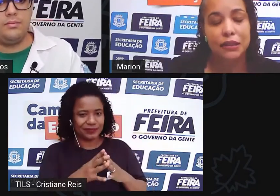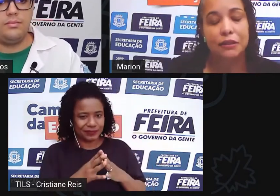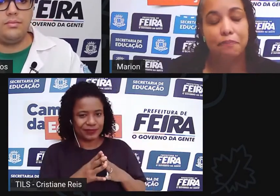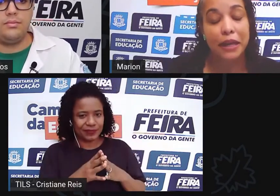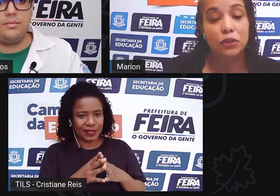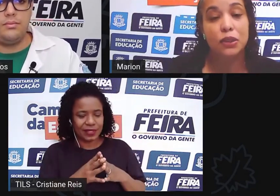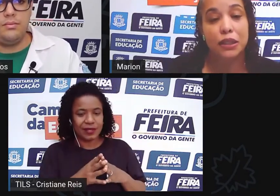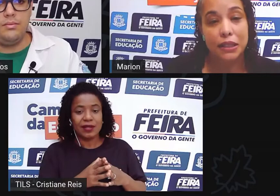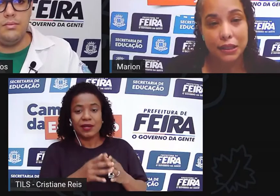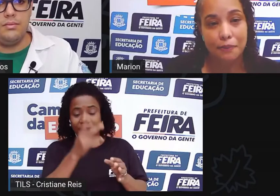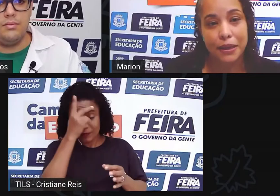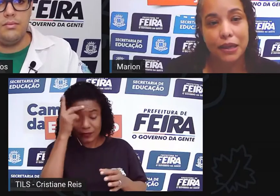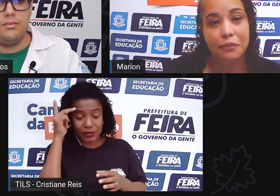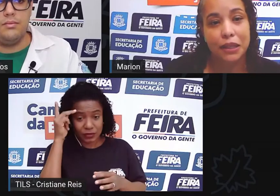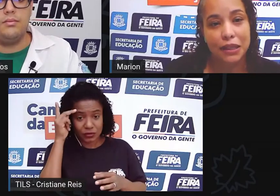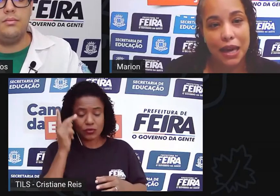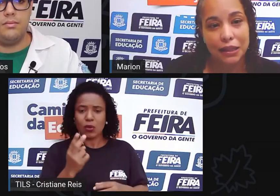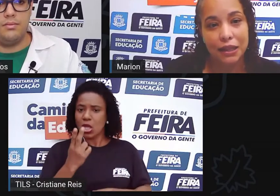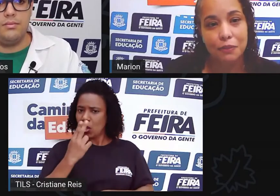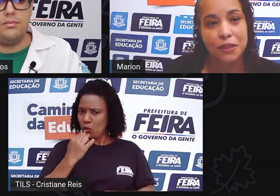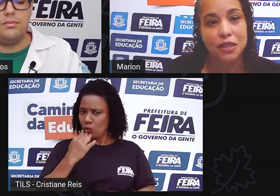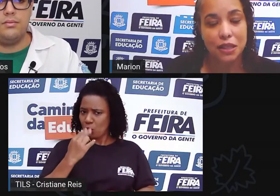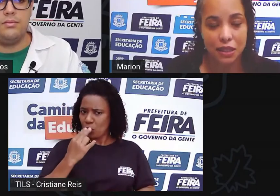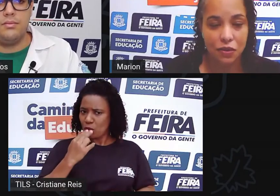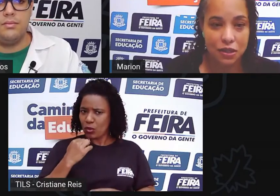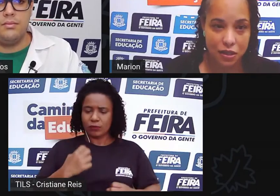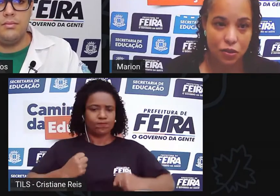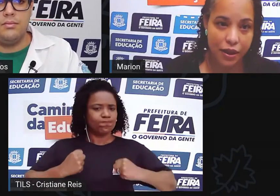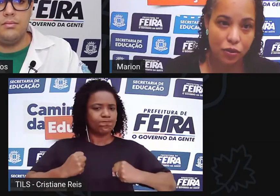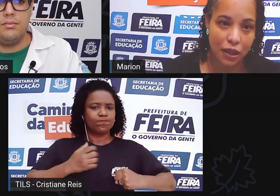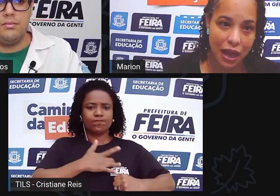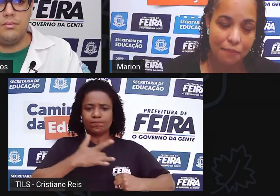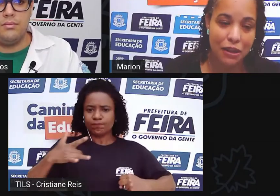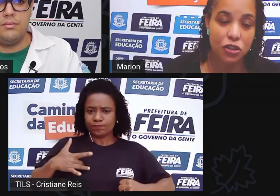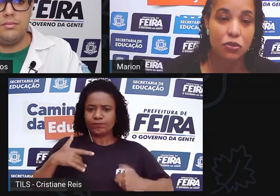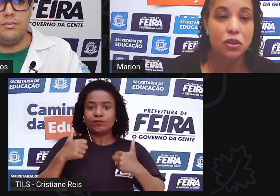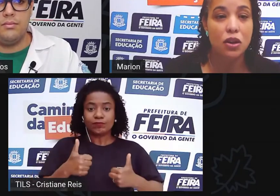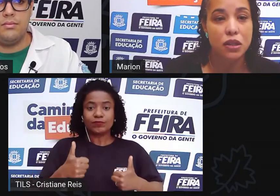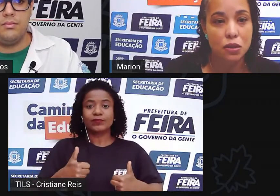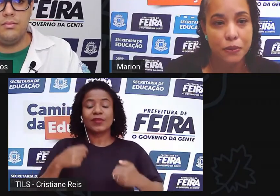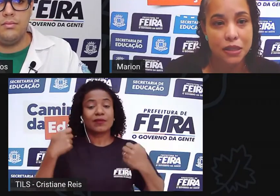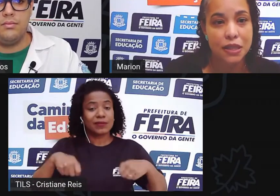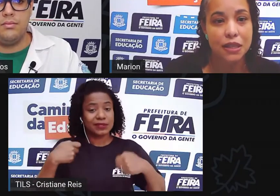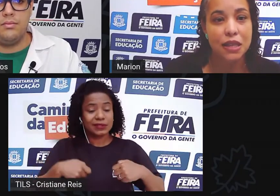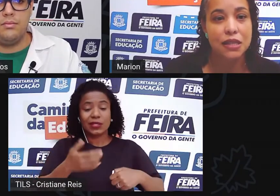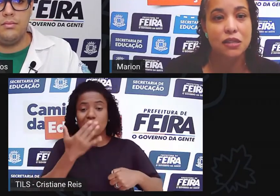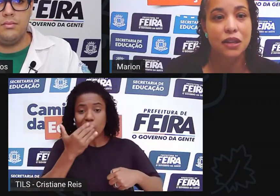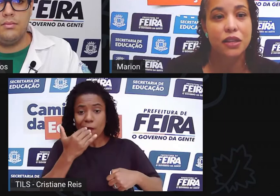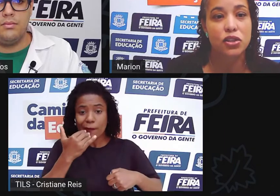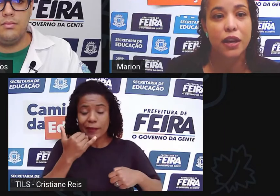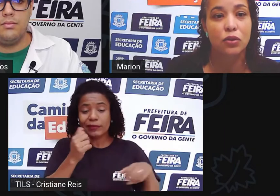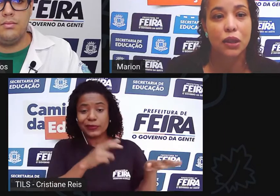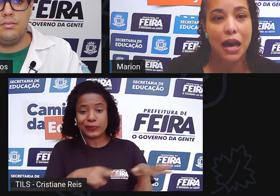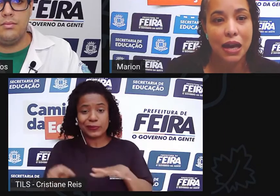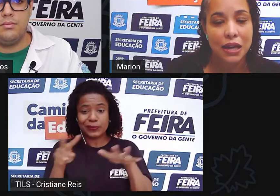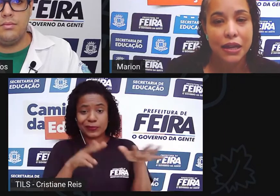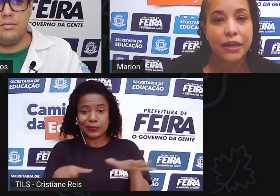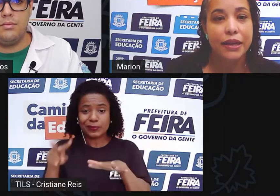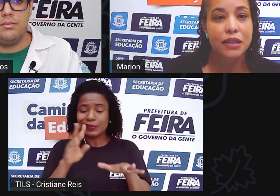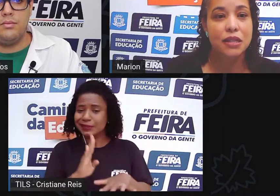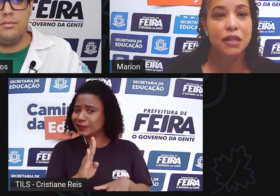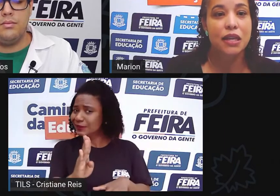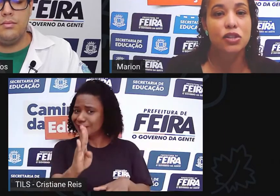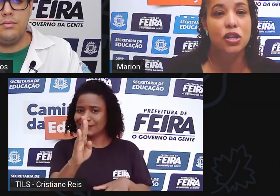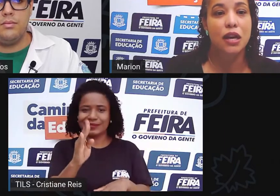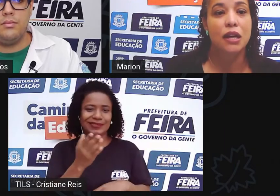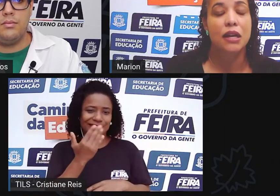considerada bem nutrida, bem alimentada, ela precisa ter o acesso regular, mas não só isso. Precisa que esse acesso, além de regular,